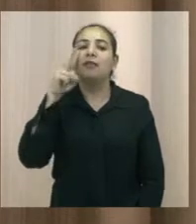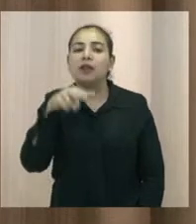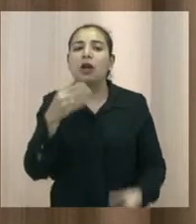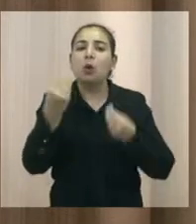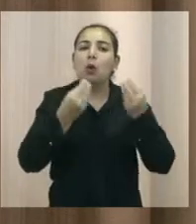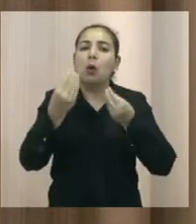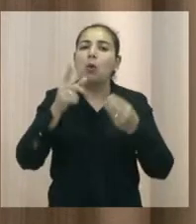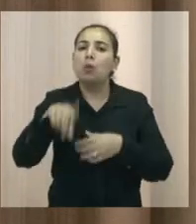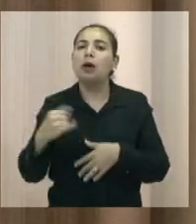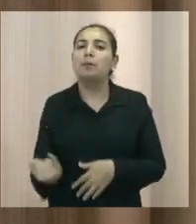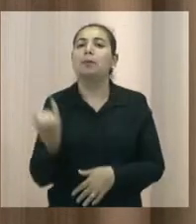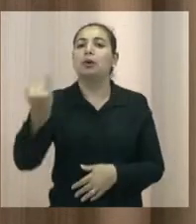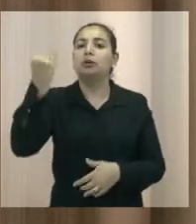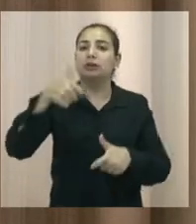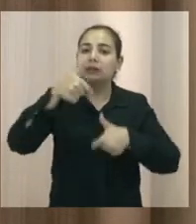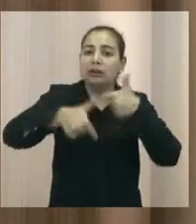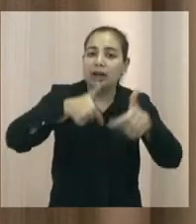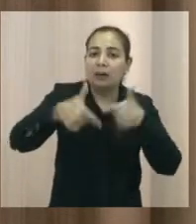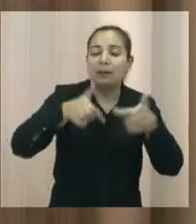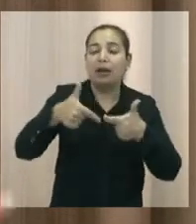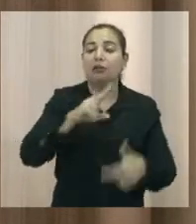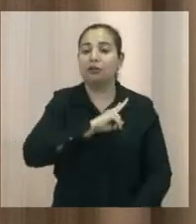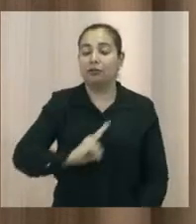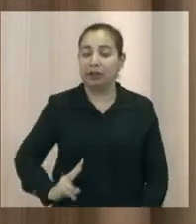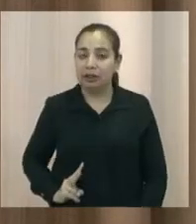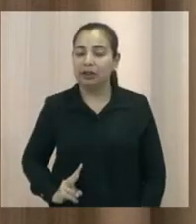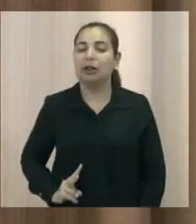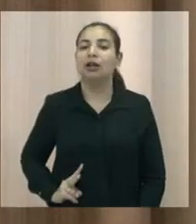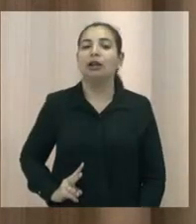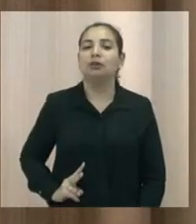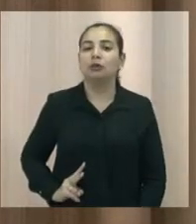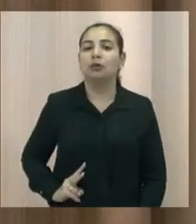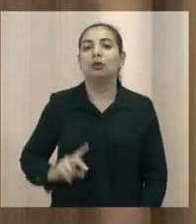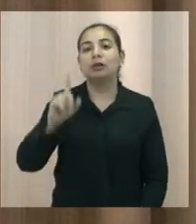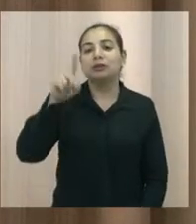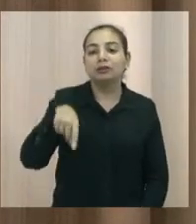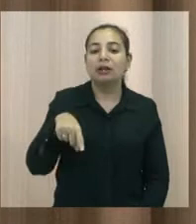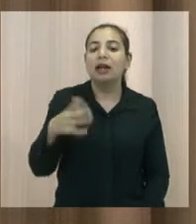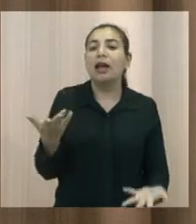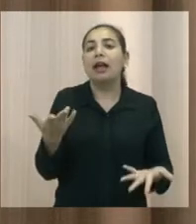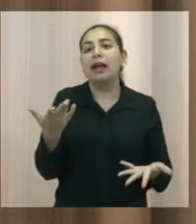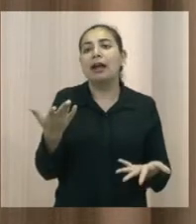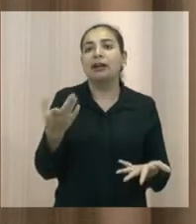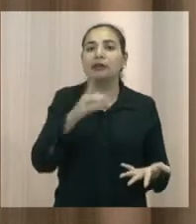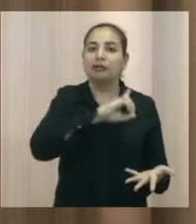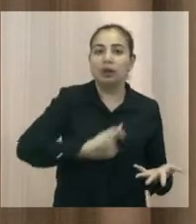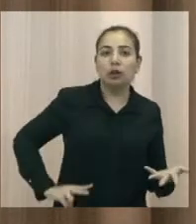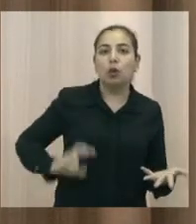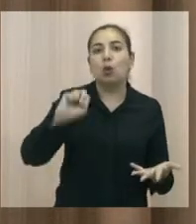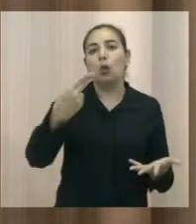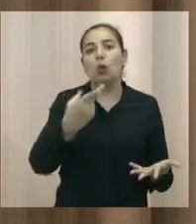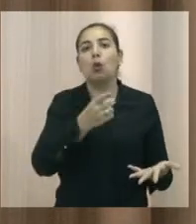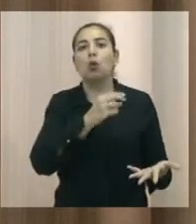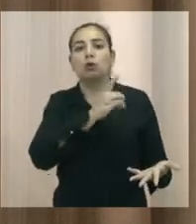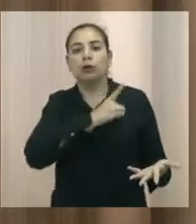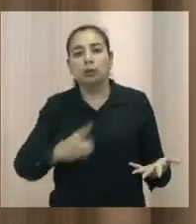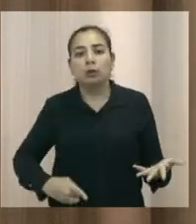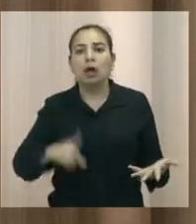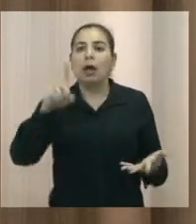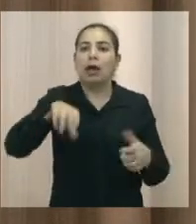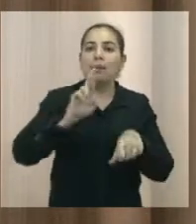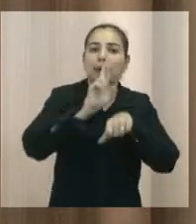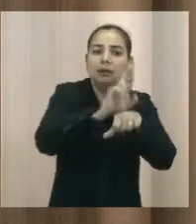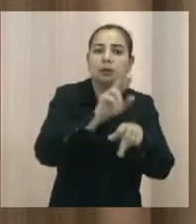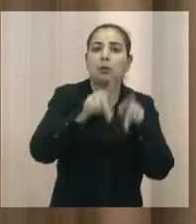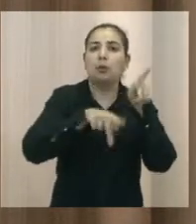essa importância do trabalho dos parlamentares, sejam eles do município ou estado, como representantes do povo, de poder ouvir, de